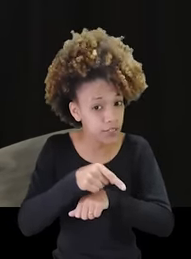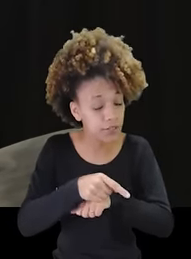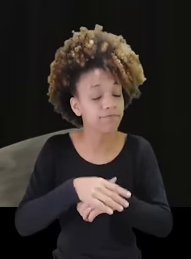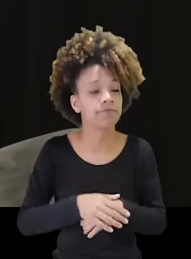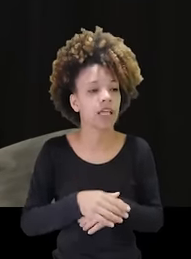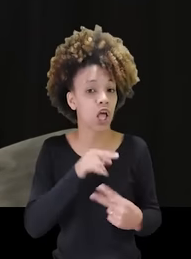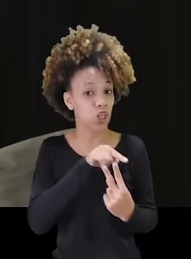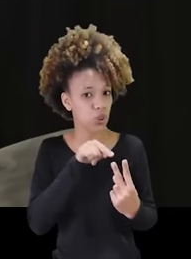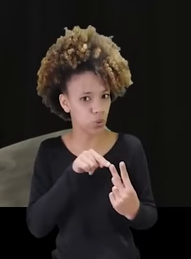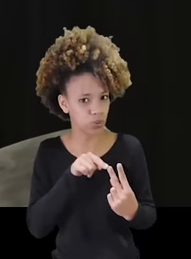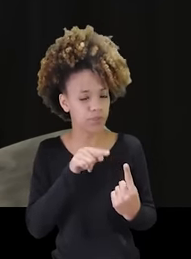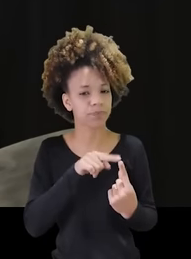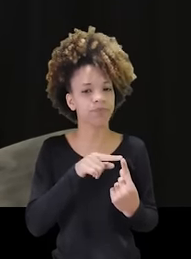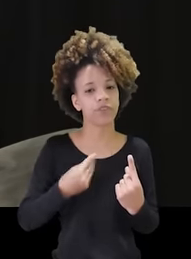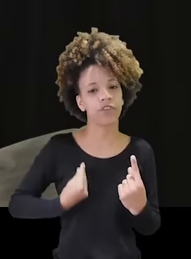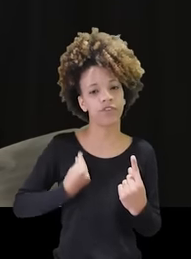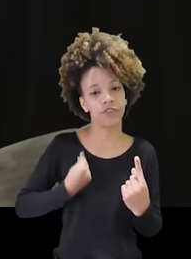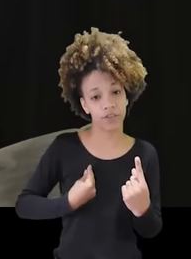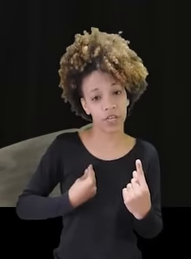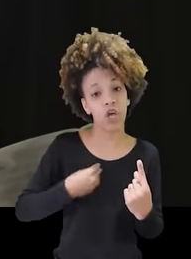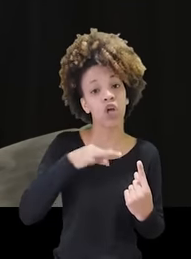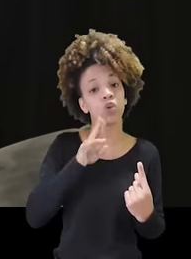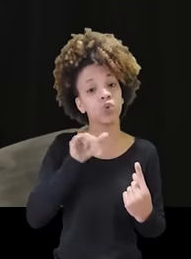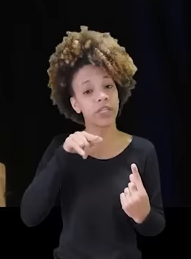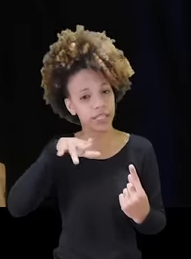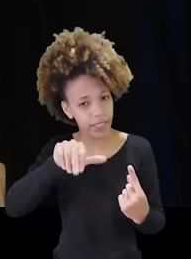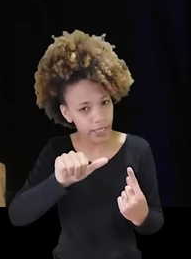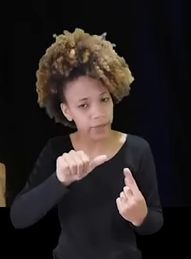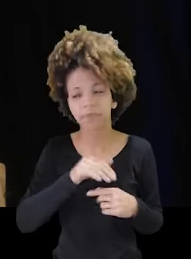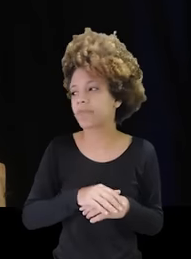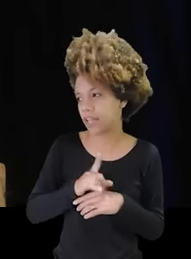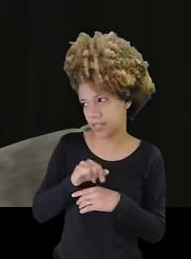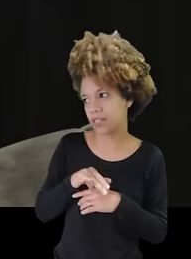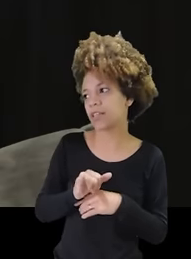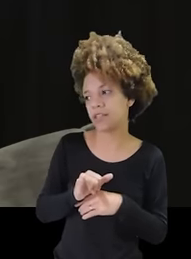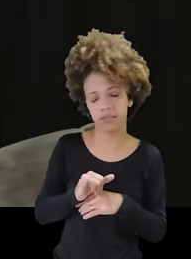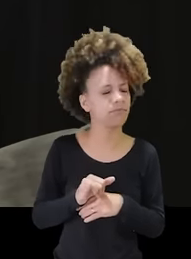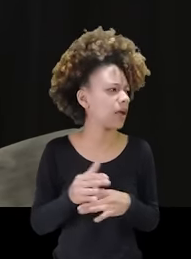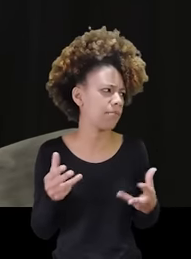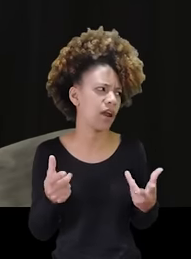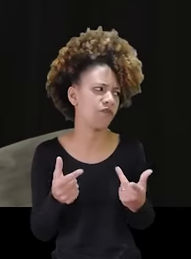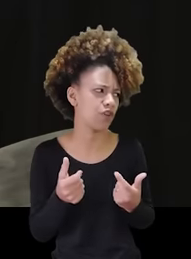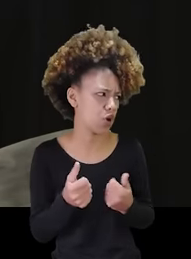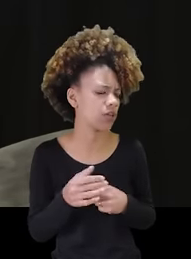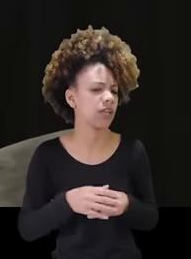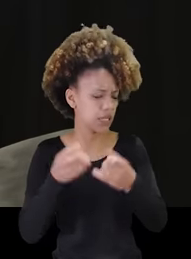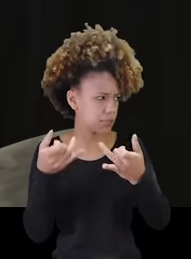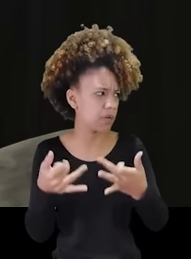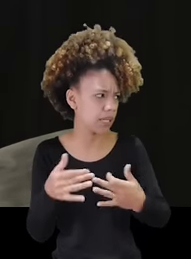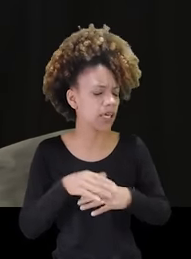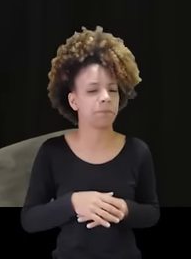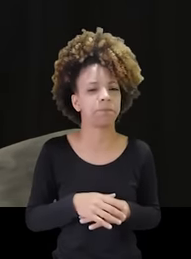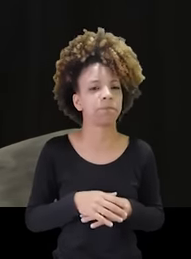achismo São dois na verdade sobrevivendo na Turquia com entrevistei a Dani demais ela fala muito sobre